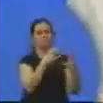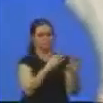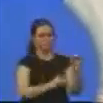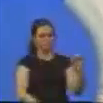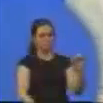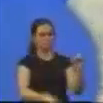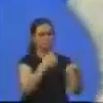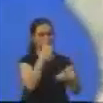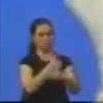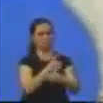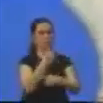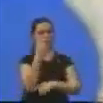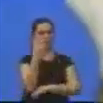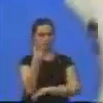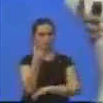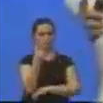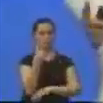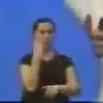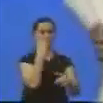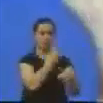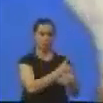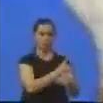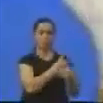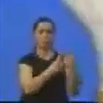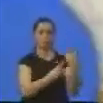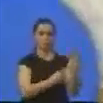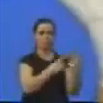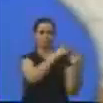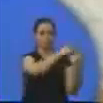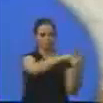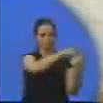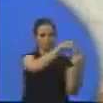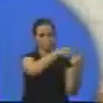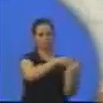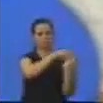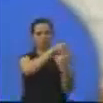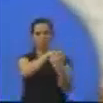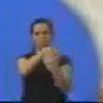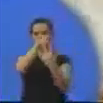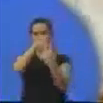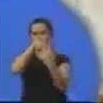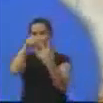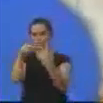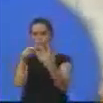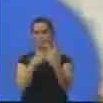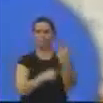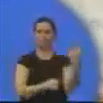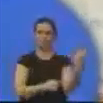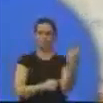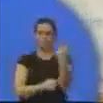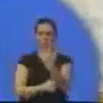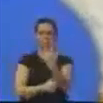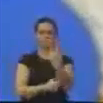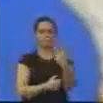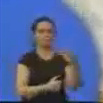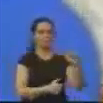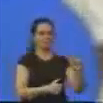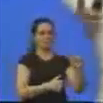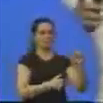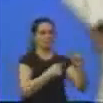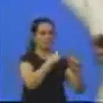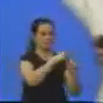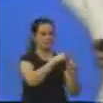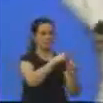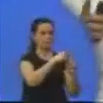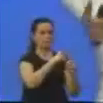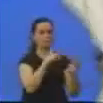e 1. Daí, nós vamos ter duas raízes. Como o A da segunda derivada é positivo, eu vou